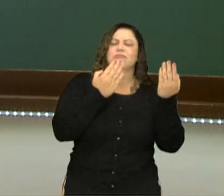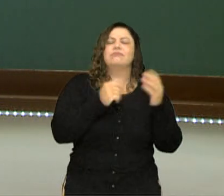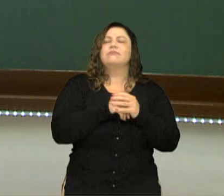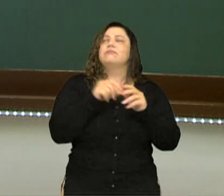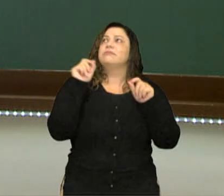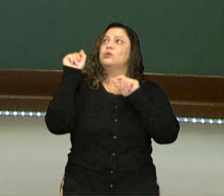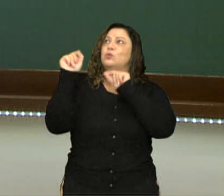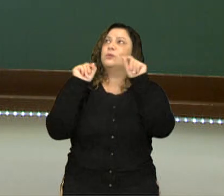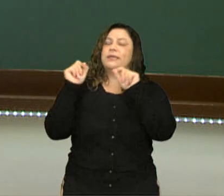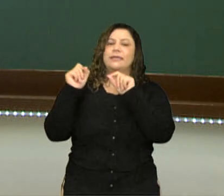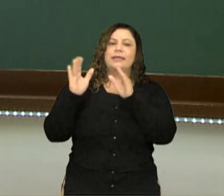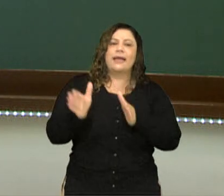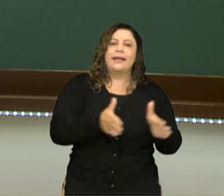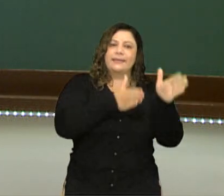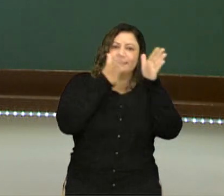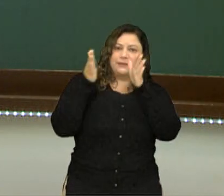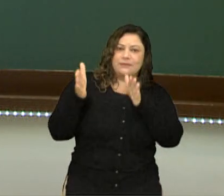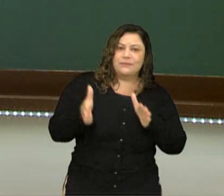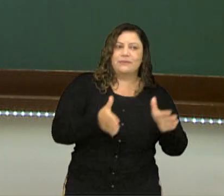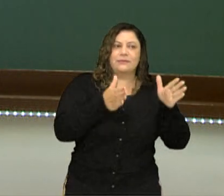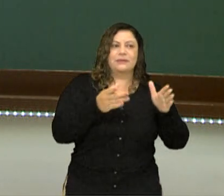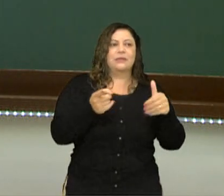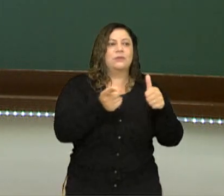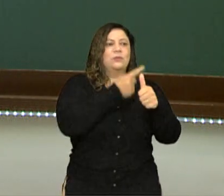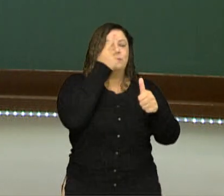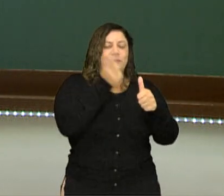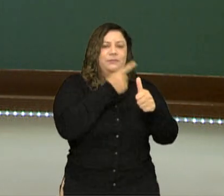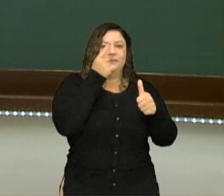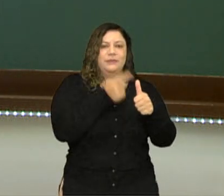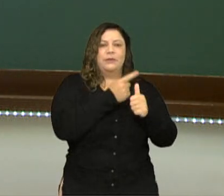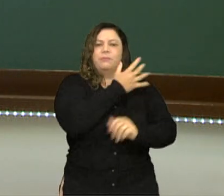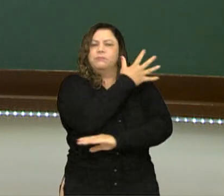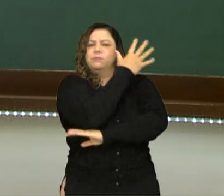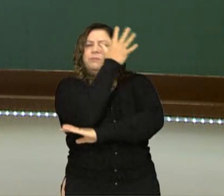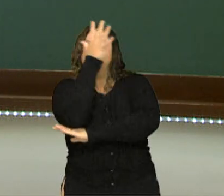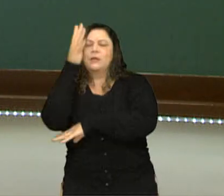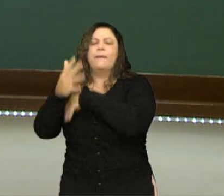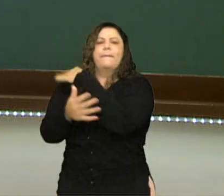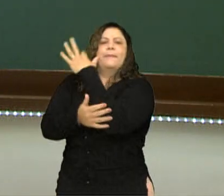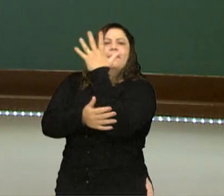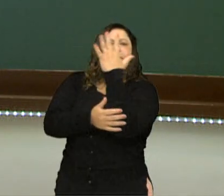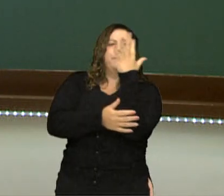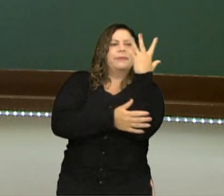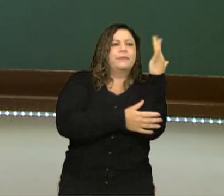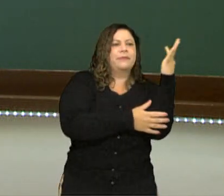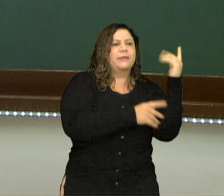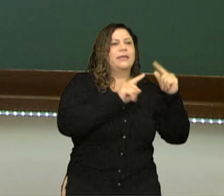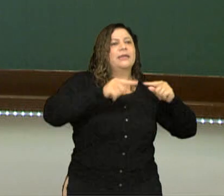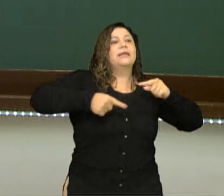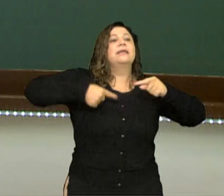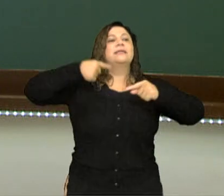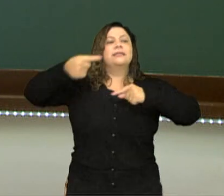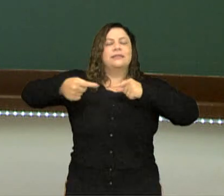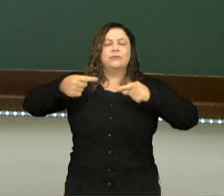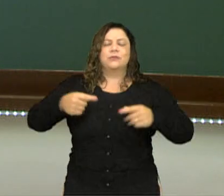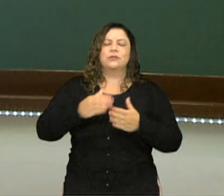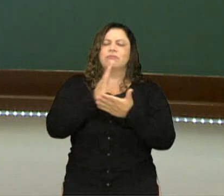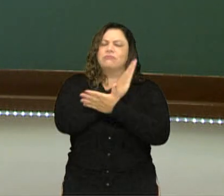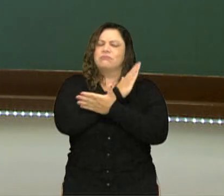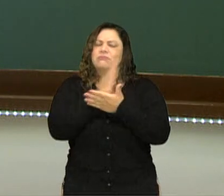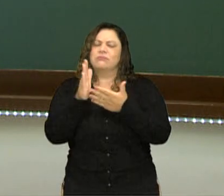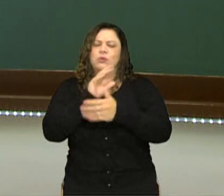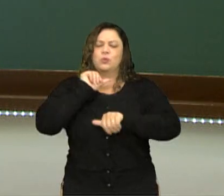processo. Então, na primeiro quadro aqui eu tenho uma área, né, com vegetação. Depois eu já vou ter ali